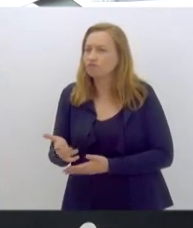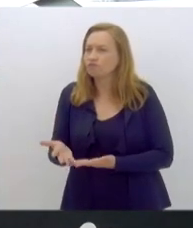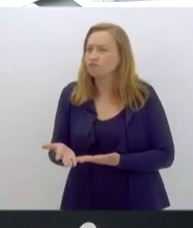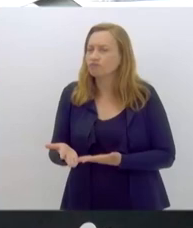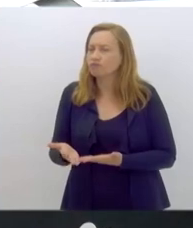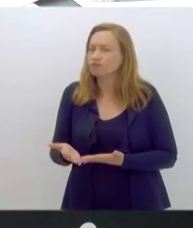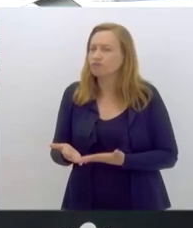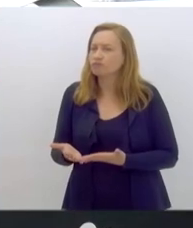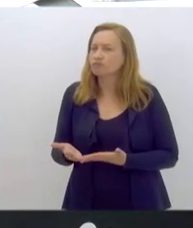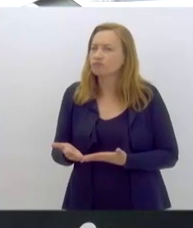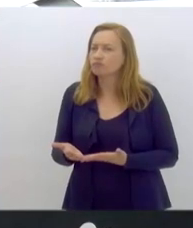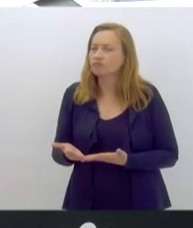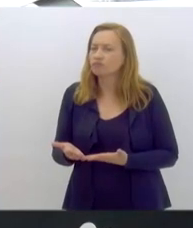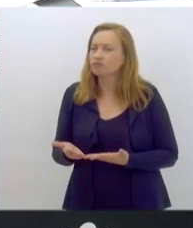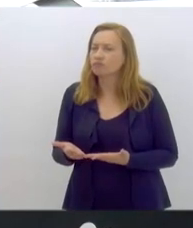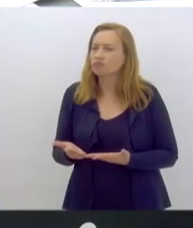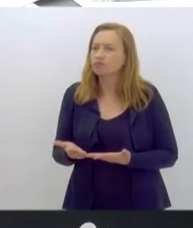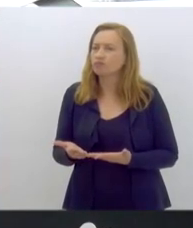alteração